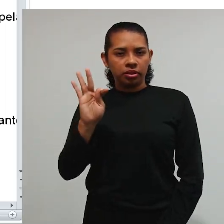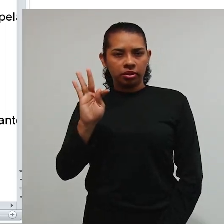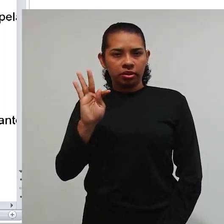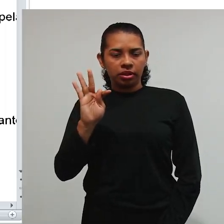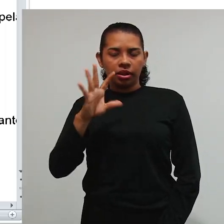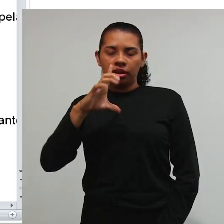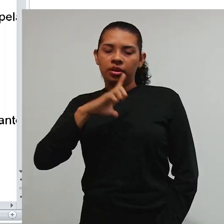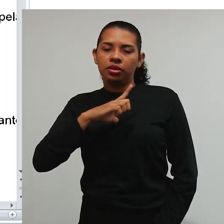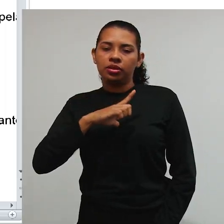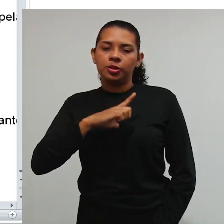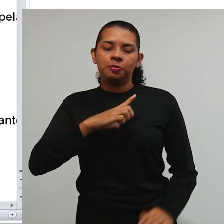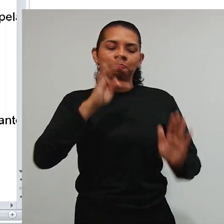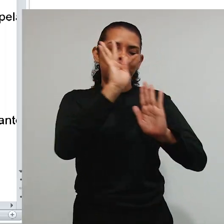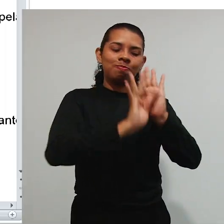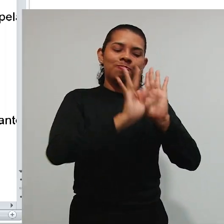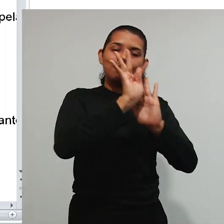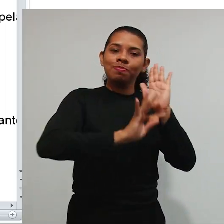Geralmente,